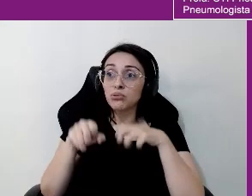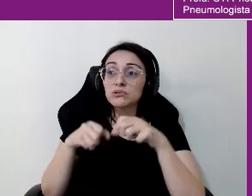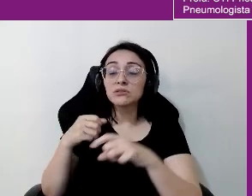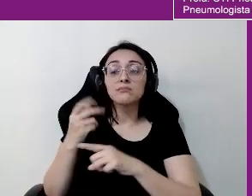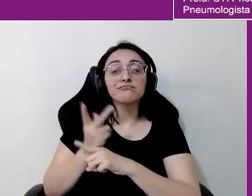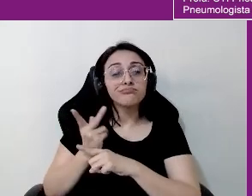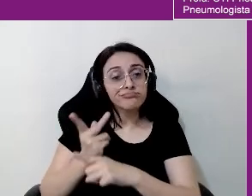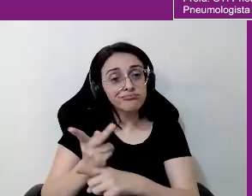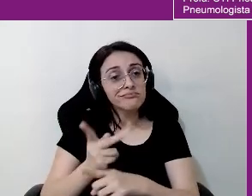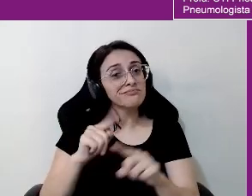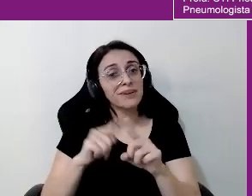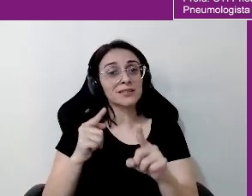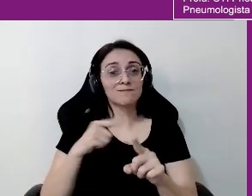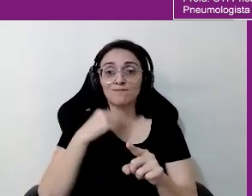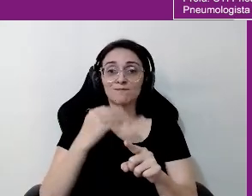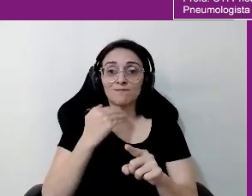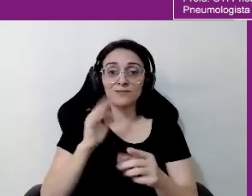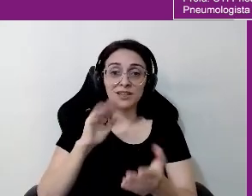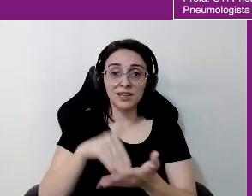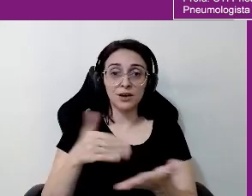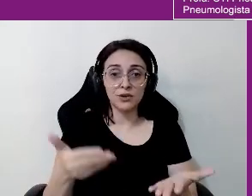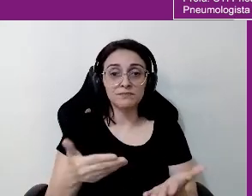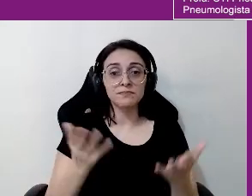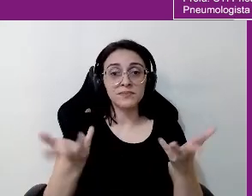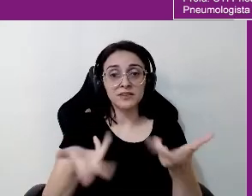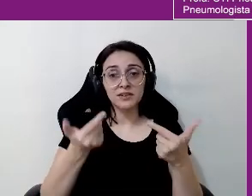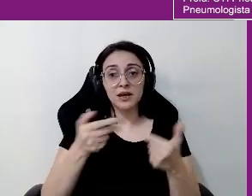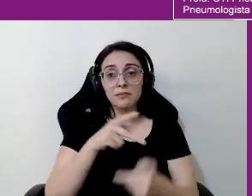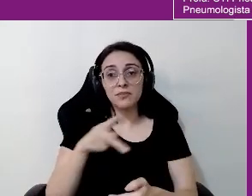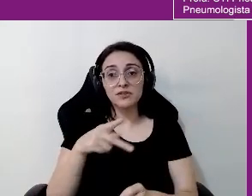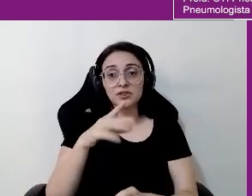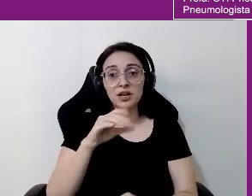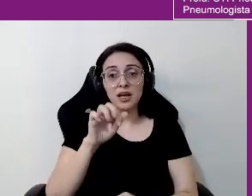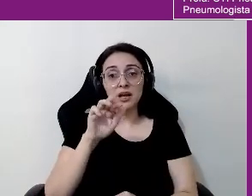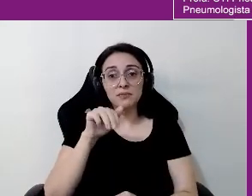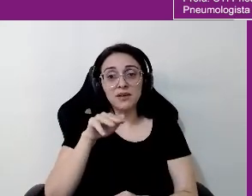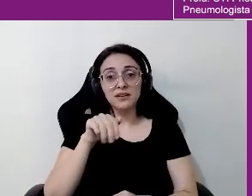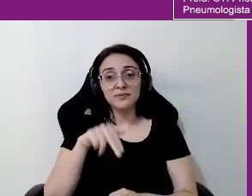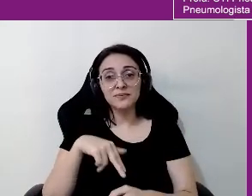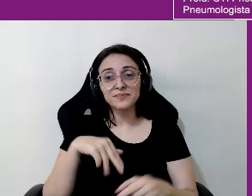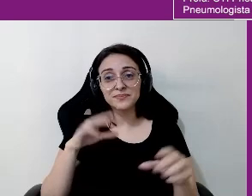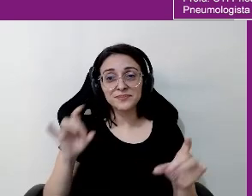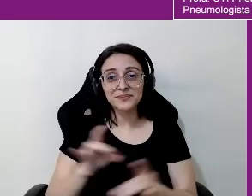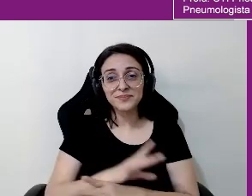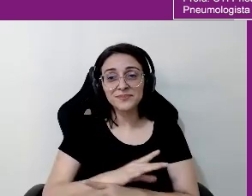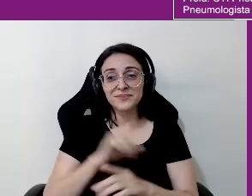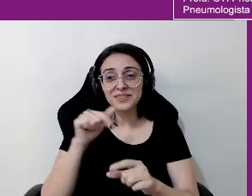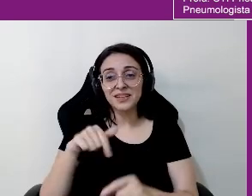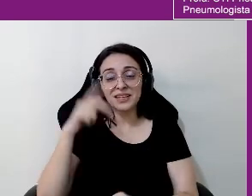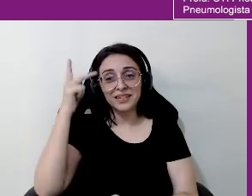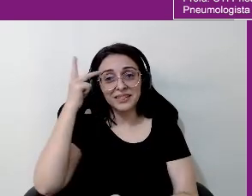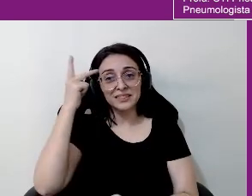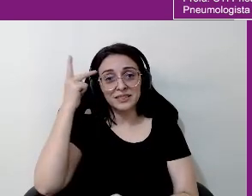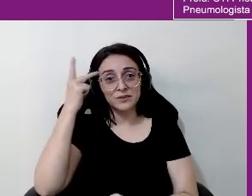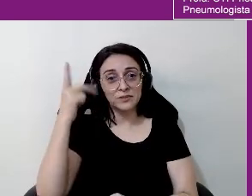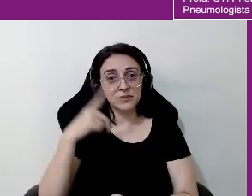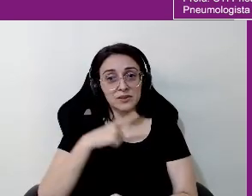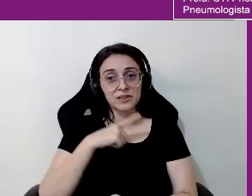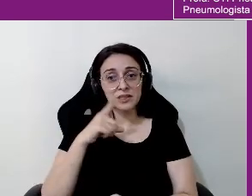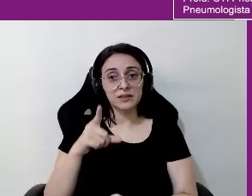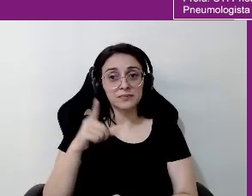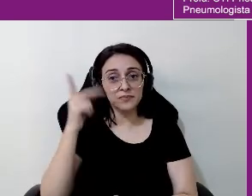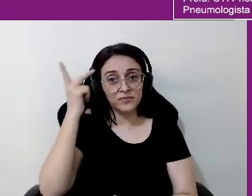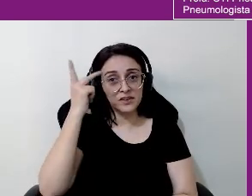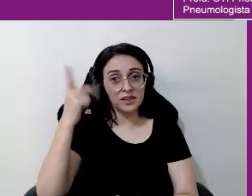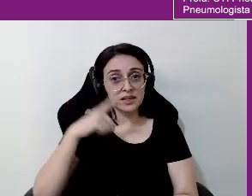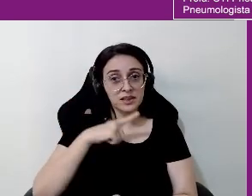não conseguiu, né? Maravilha. Professora Carmen, terminando... Aqui em São Paulo, né, aqui em